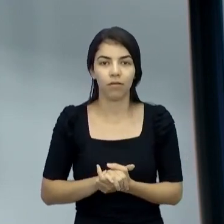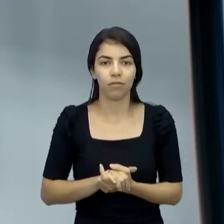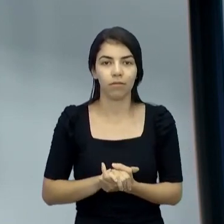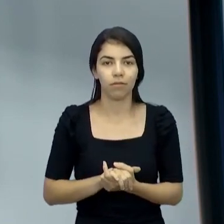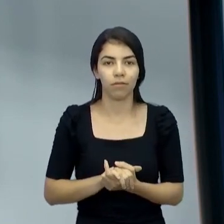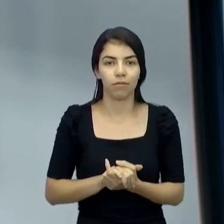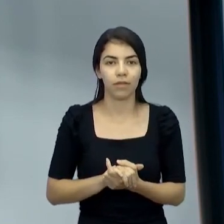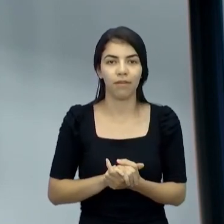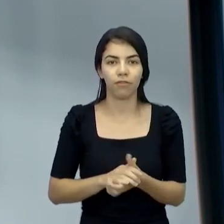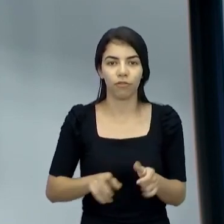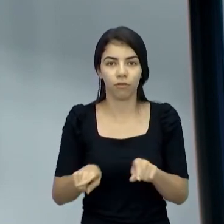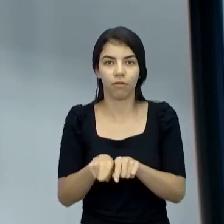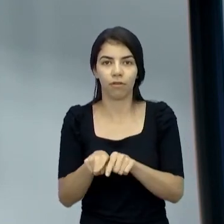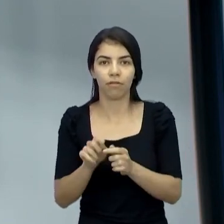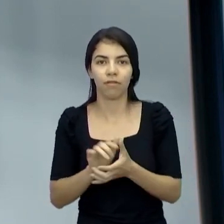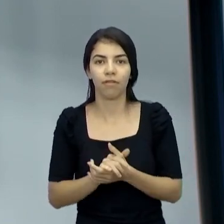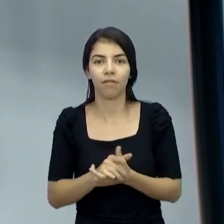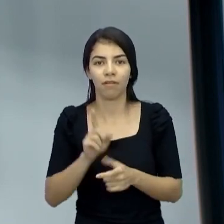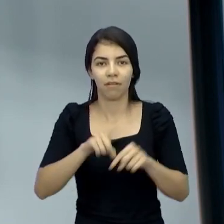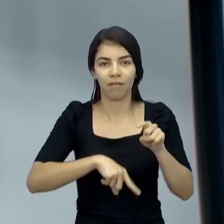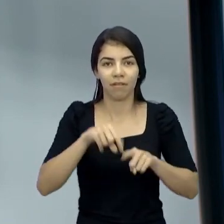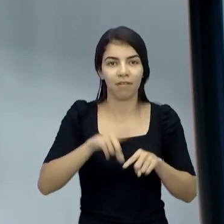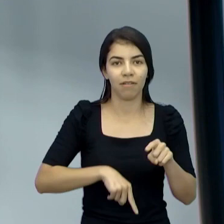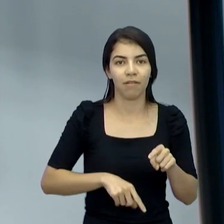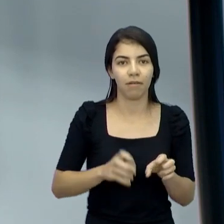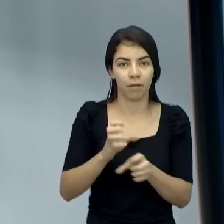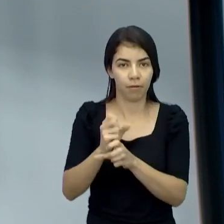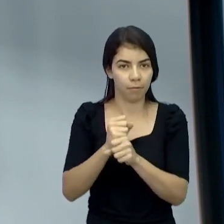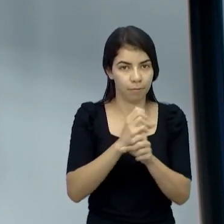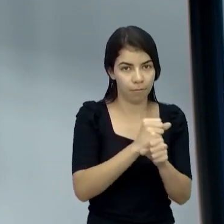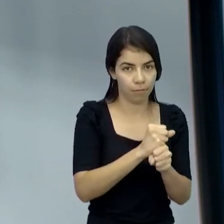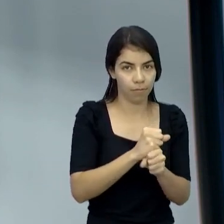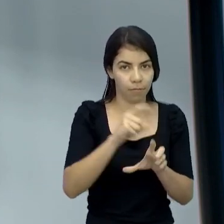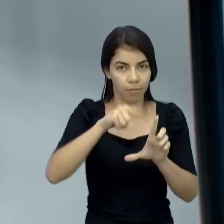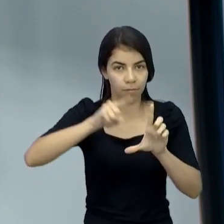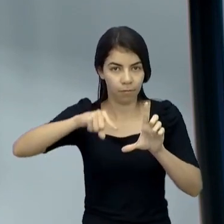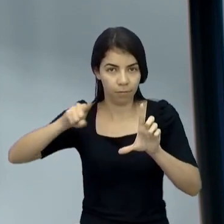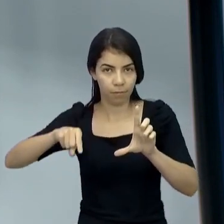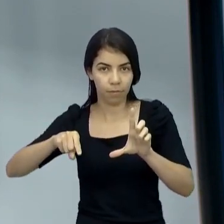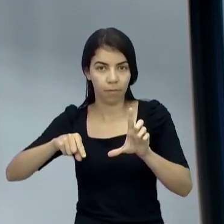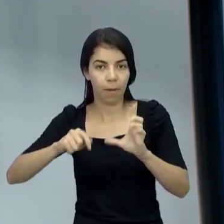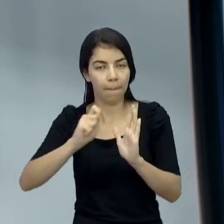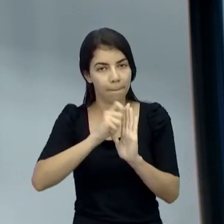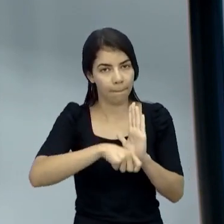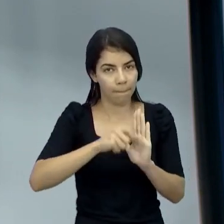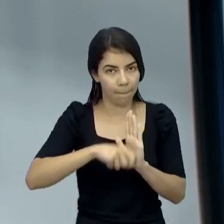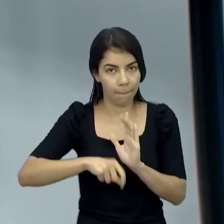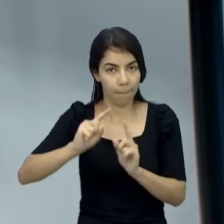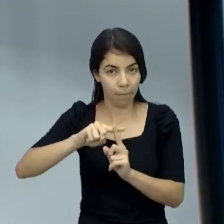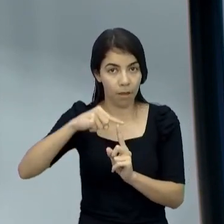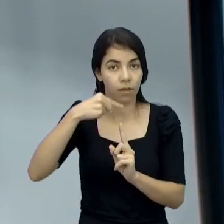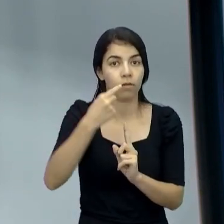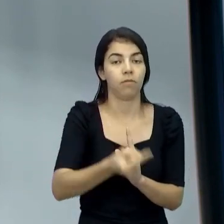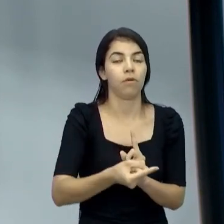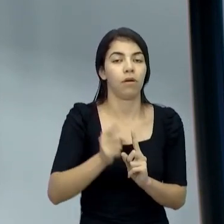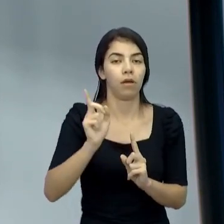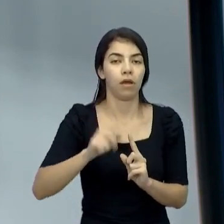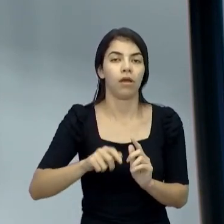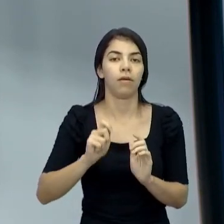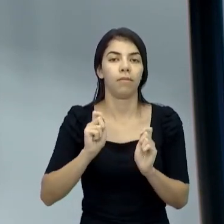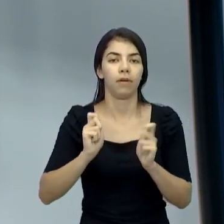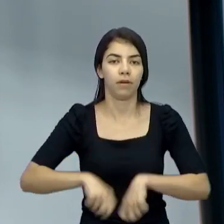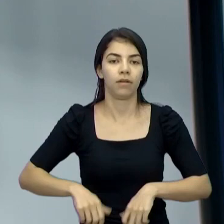pessoas também. Mas é importante que esses materiais, que esses dados fiquem guardados para eventualmente ou posteriormente você ter